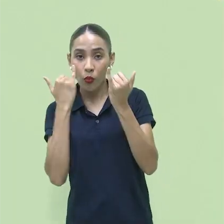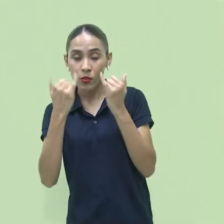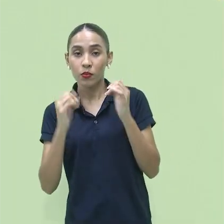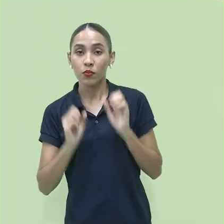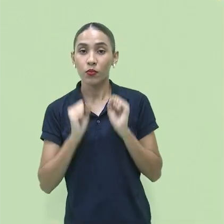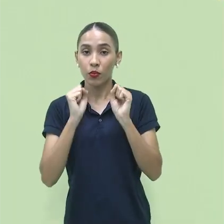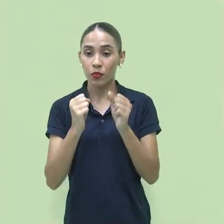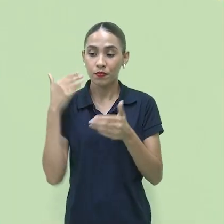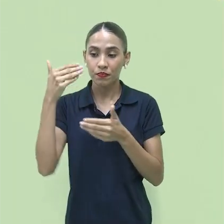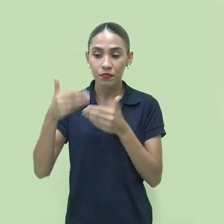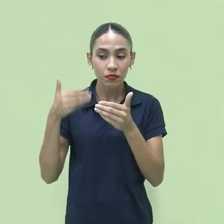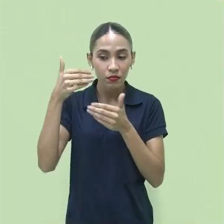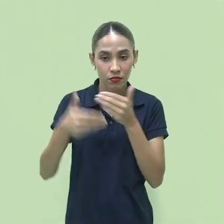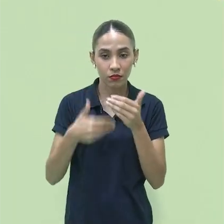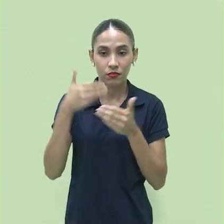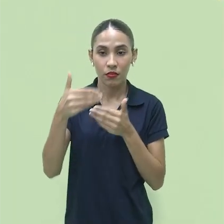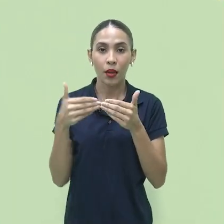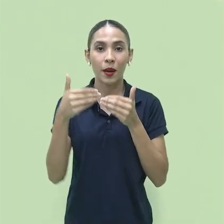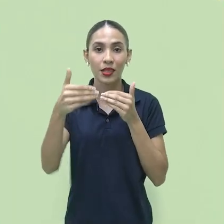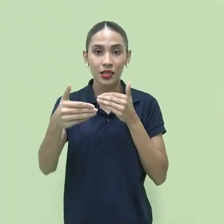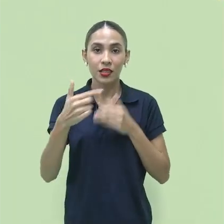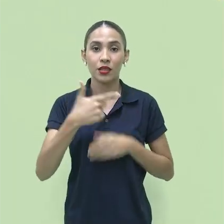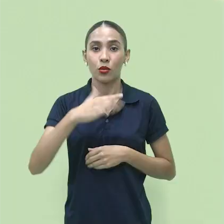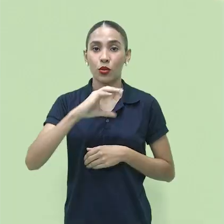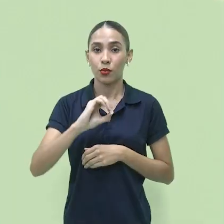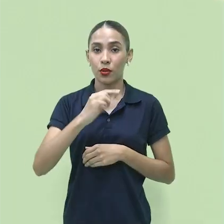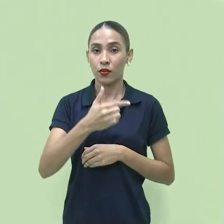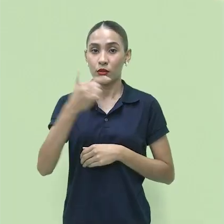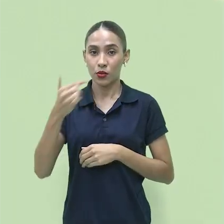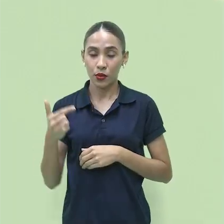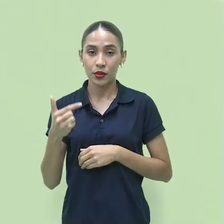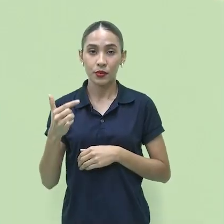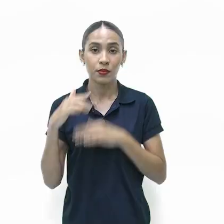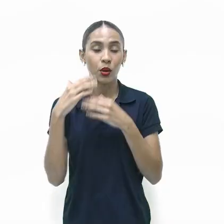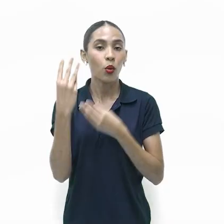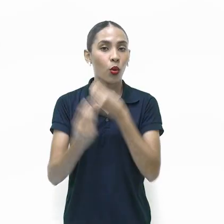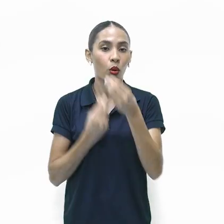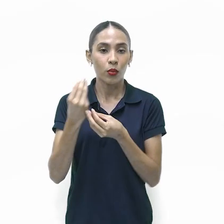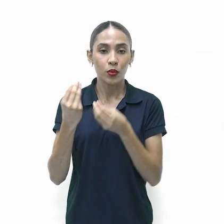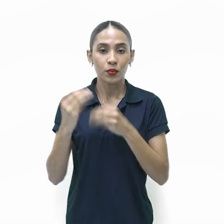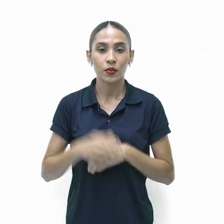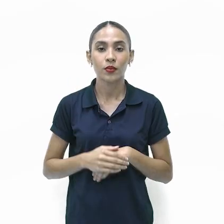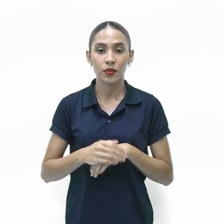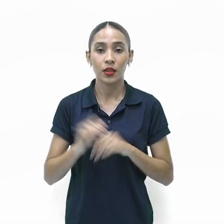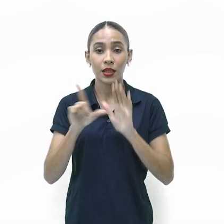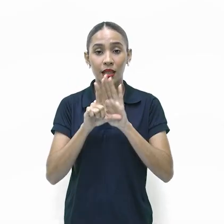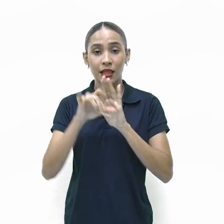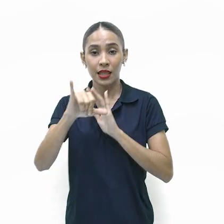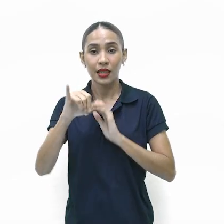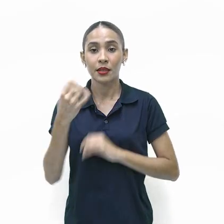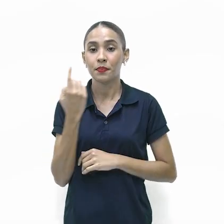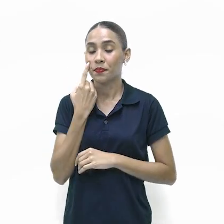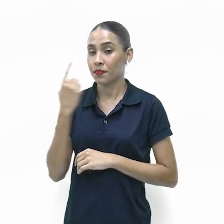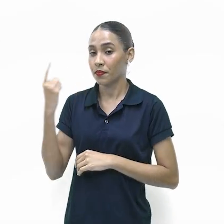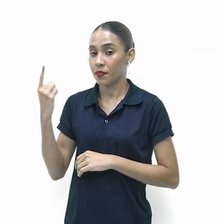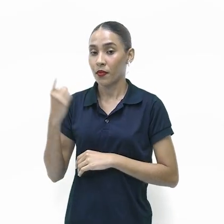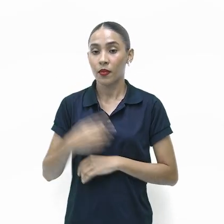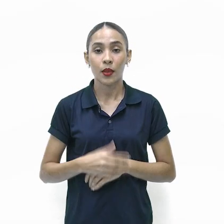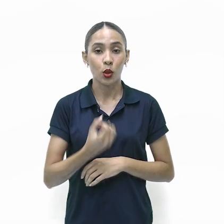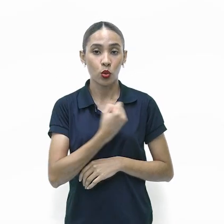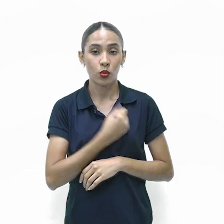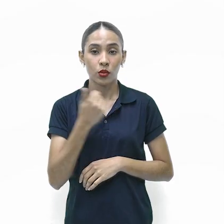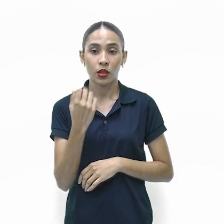que passaram a valer a partir de 2022, através ali da lei que a gente vai observar agora, de